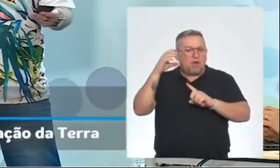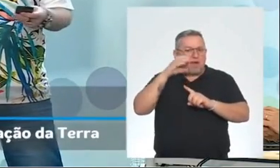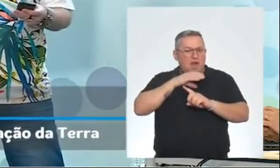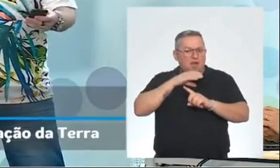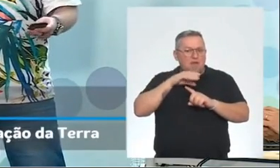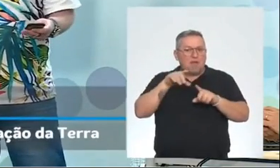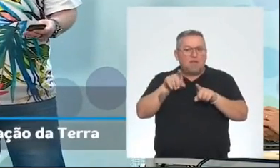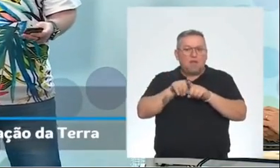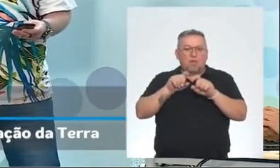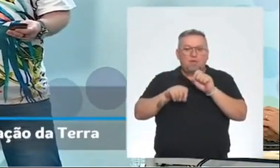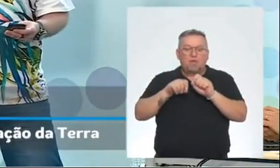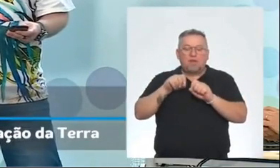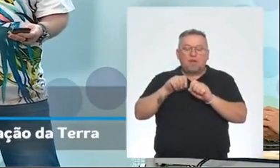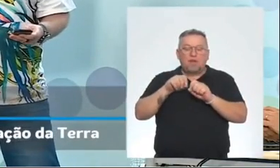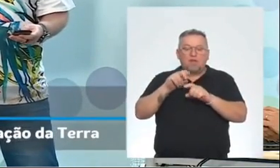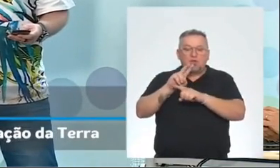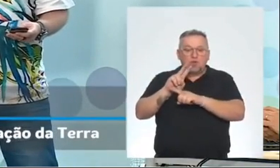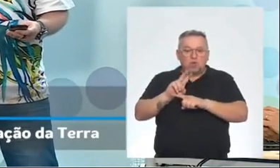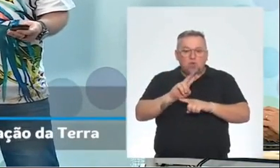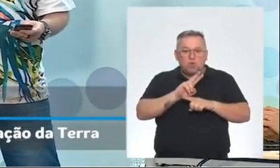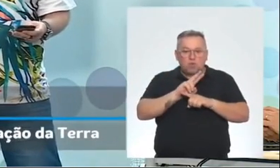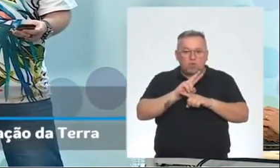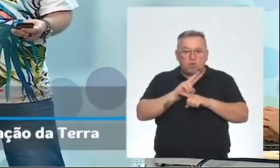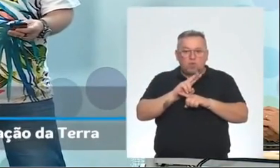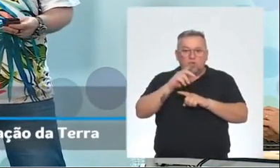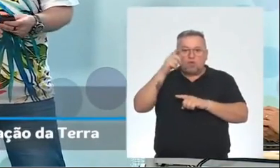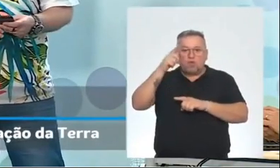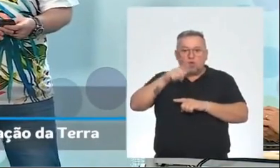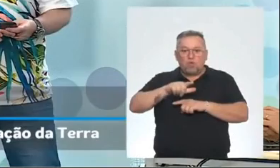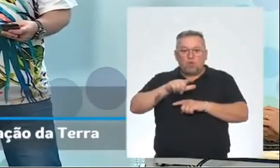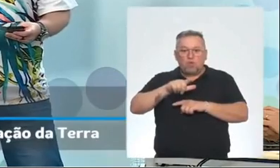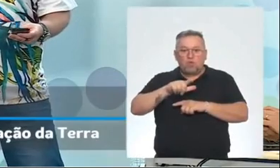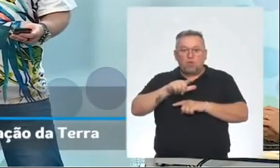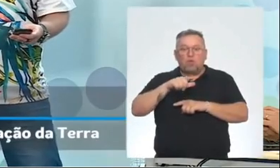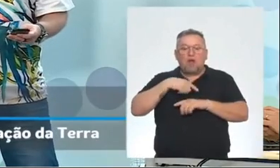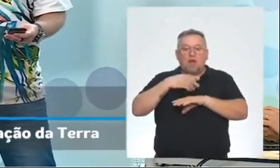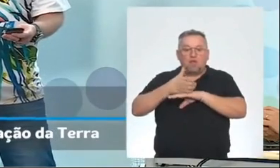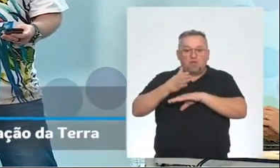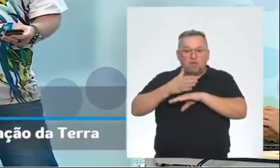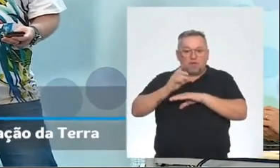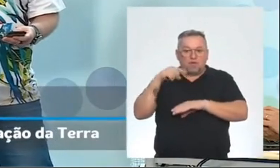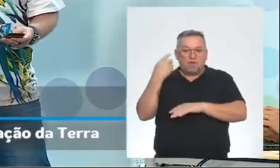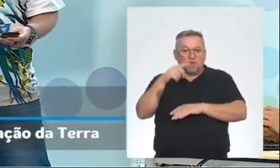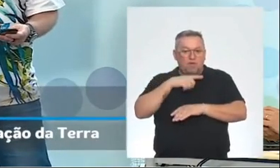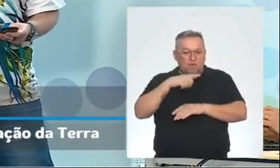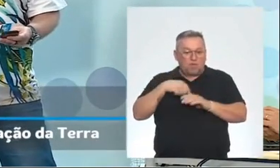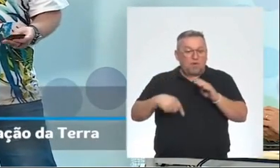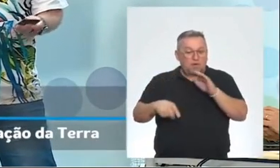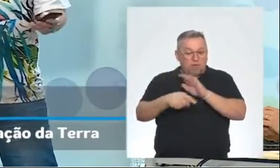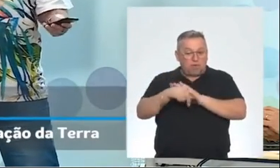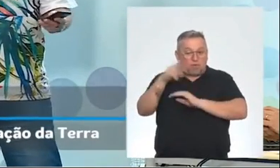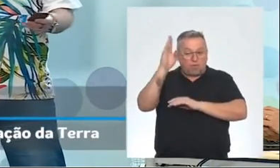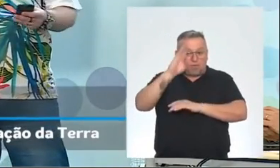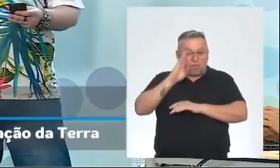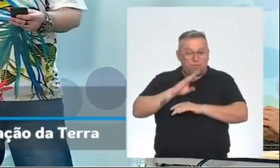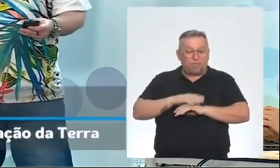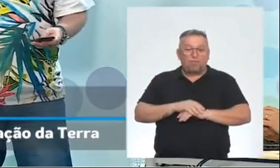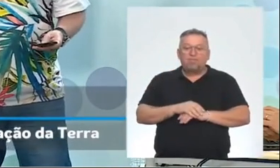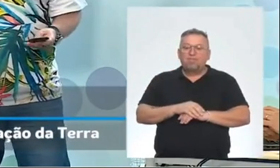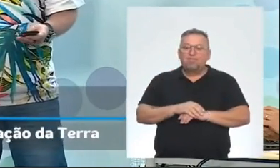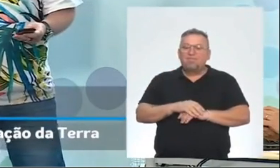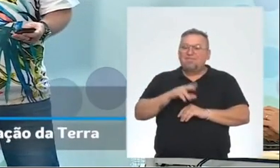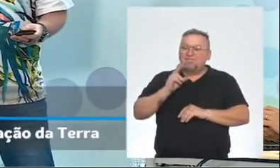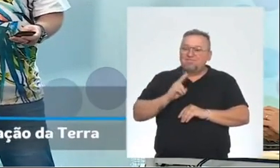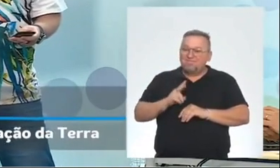até a questão aí de fiscalização, né, e de outros, né, atividades que nós temos aqui no nosso país, tá certo? Bom, vamos dar continuidade